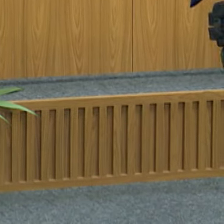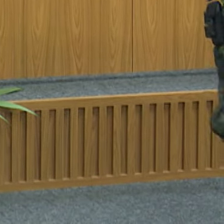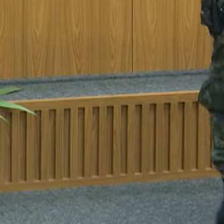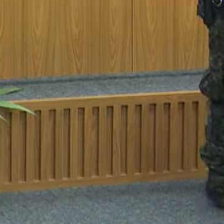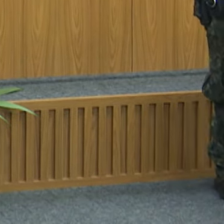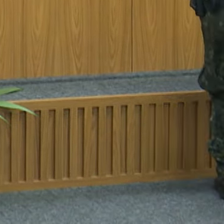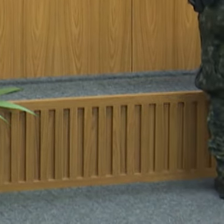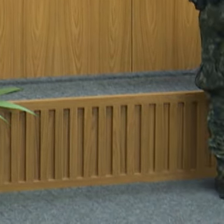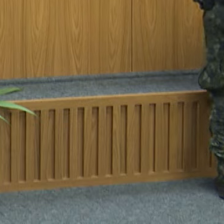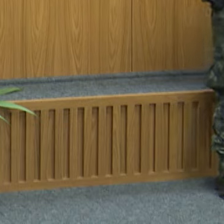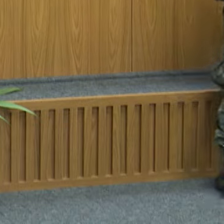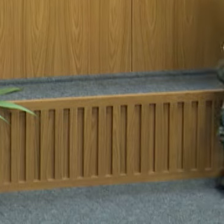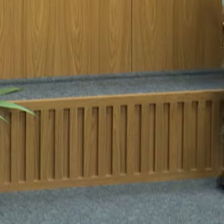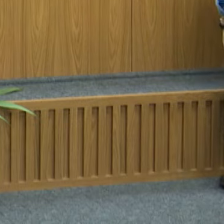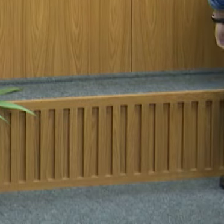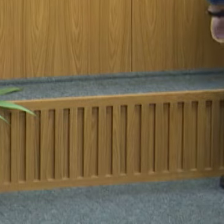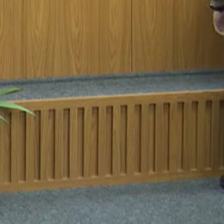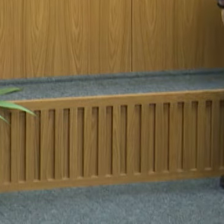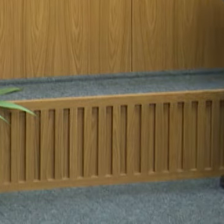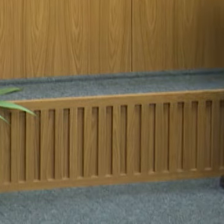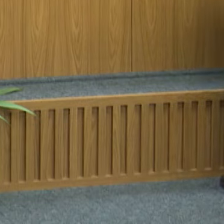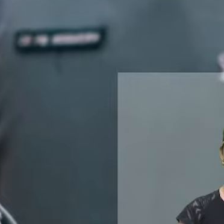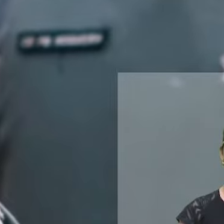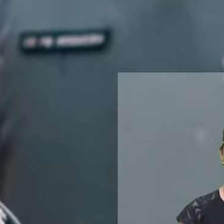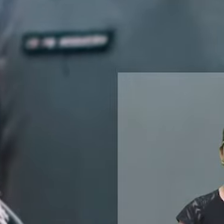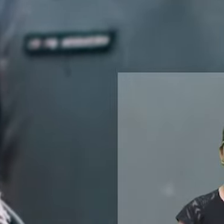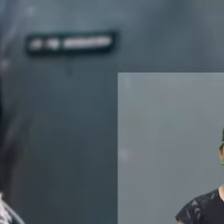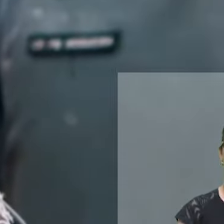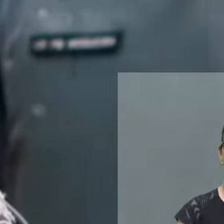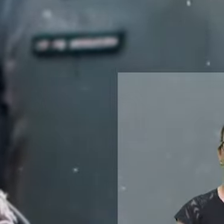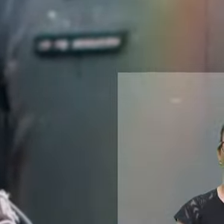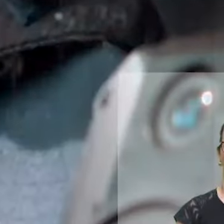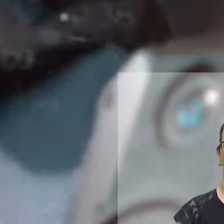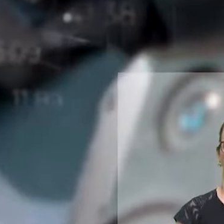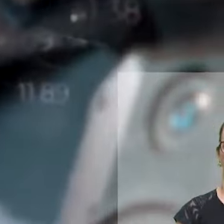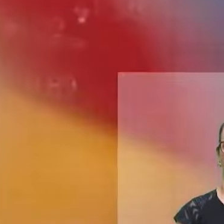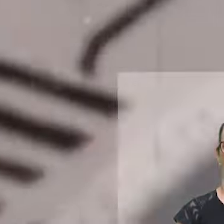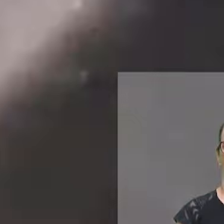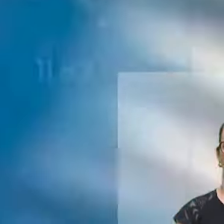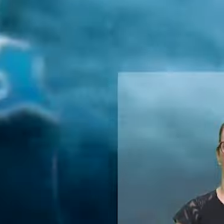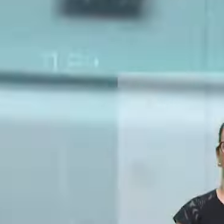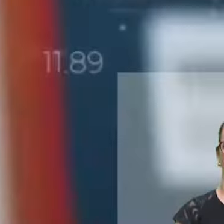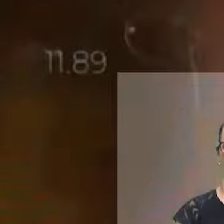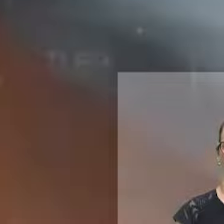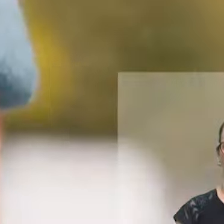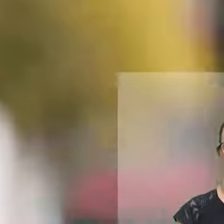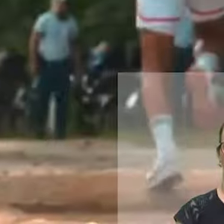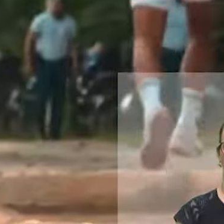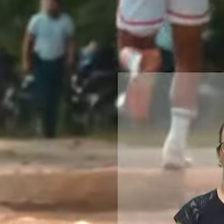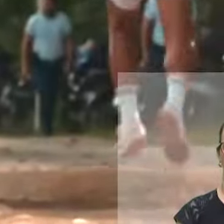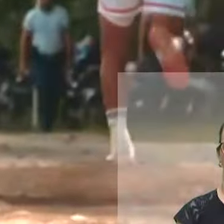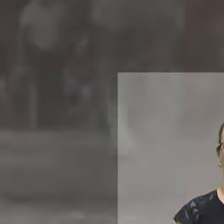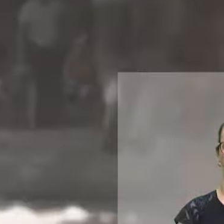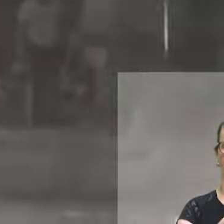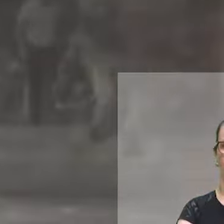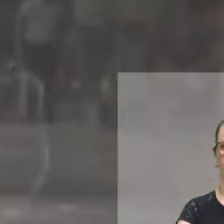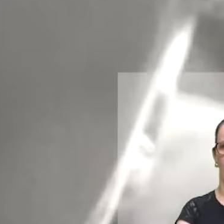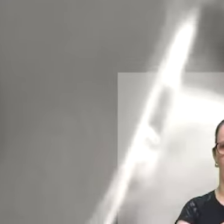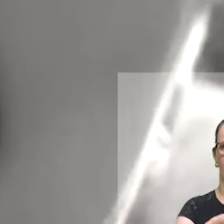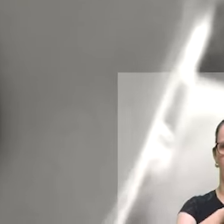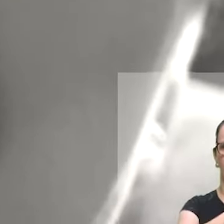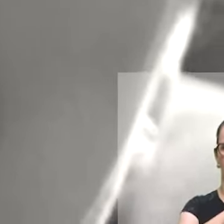social. Então, para nós, isso é um motivo de muita satisfação. O diploma foi instituído de acordo com a Lei Ordinária de 13